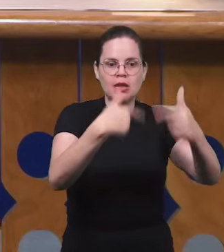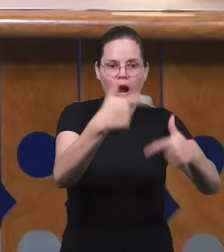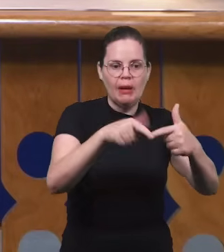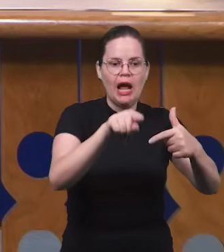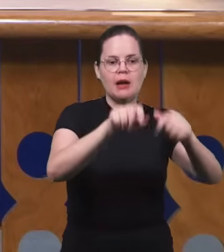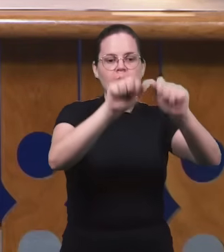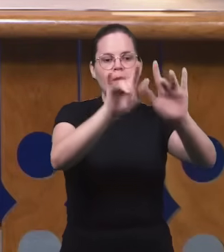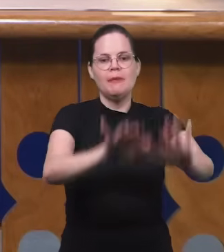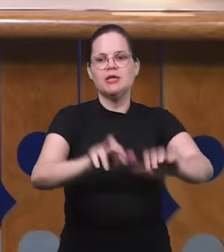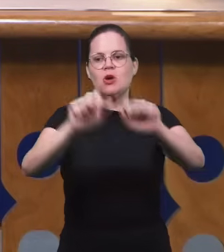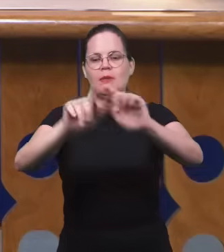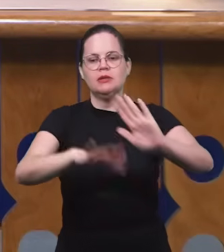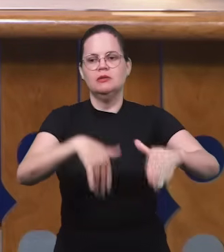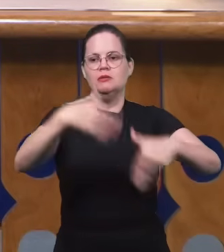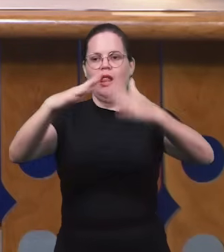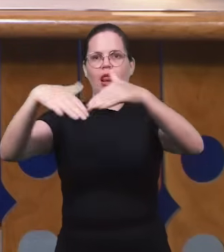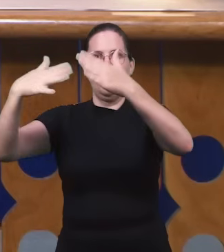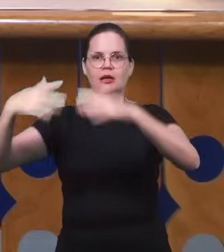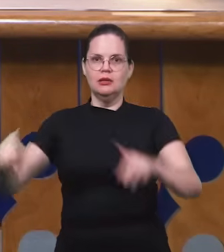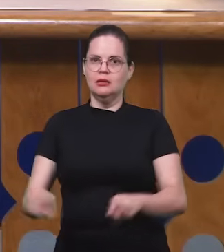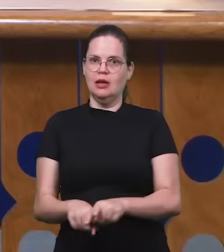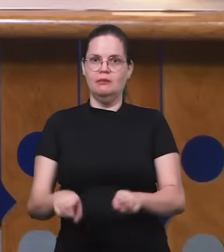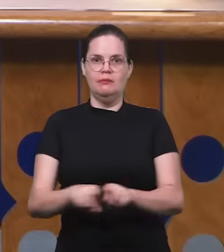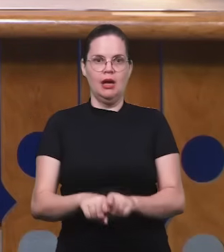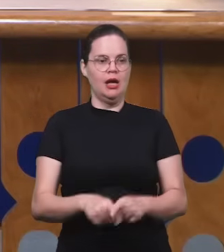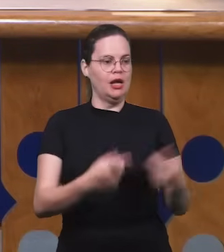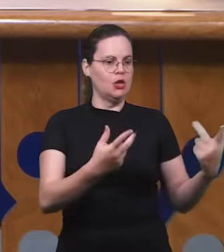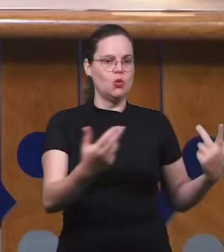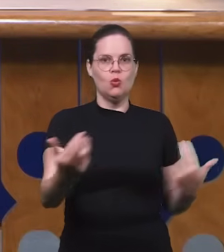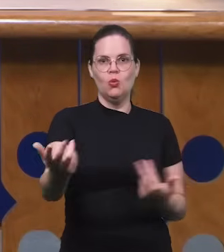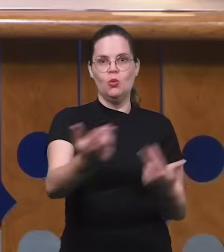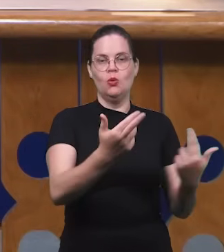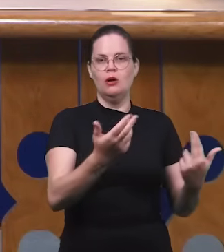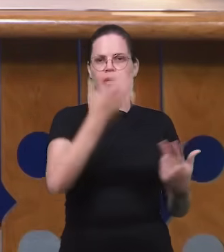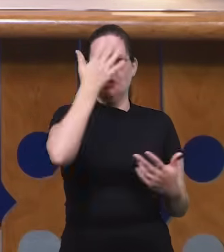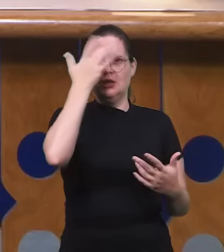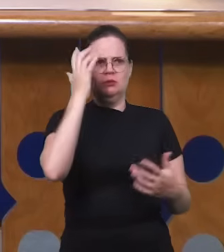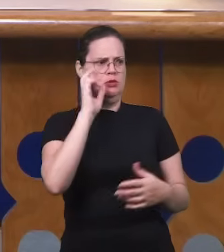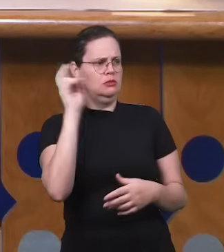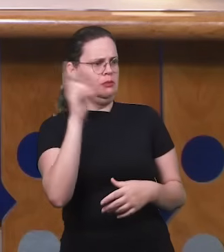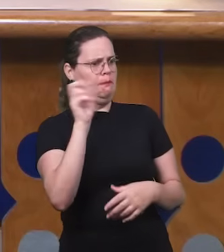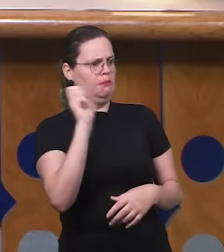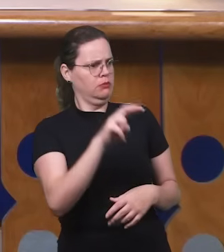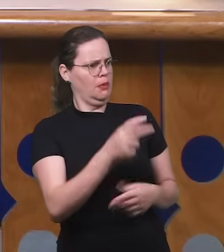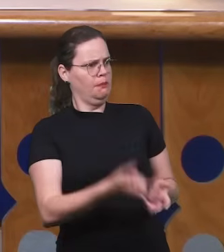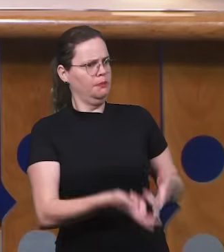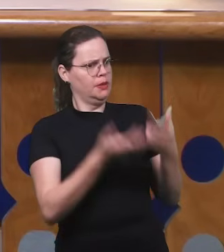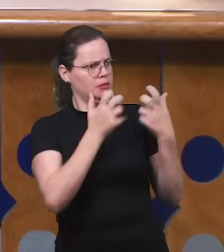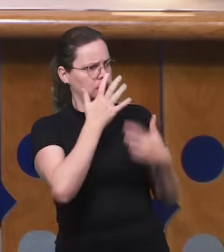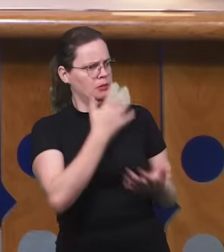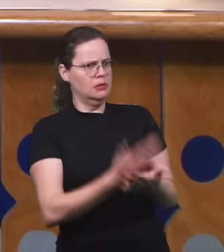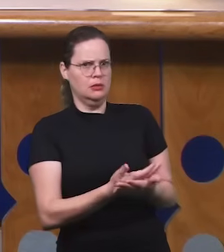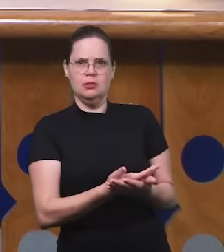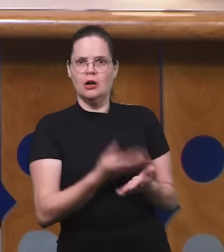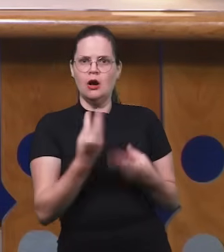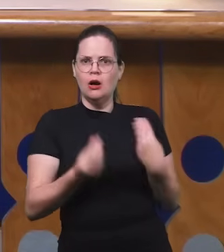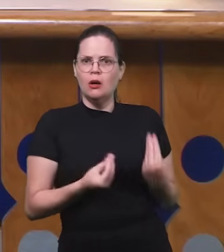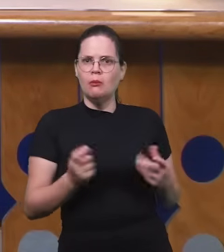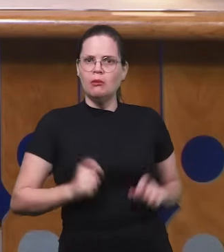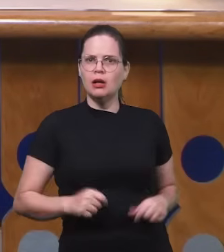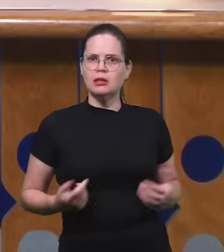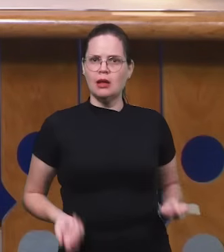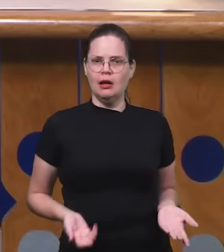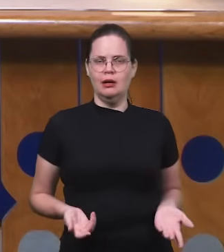Deus prosperava, a ponto de que as pessoas podiam notar isso, ficava evidenciado.